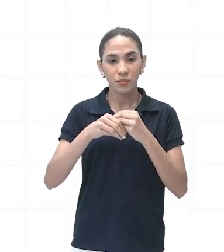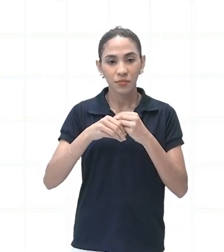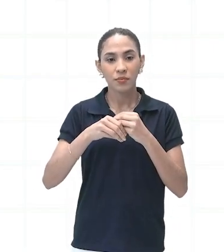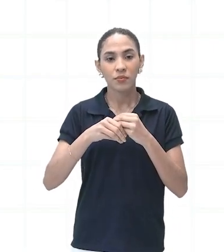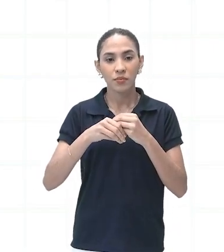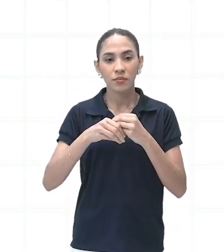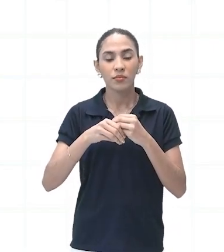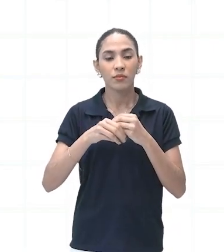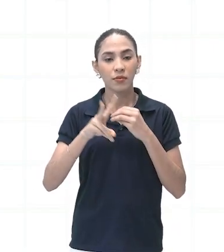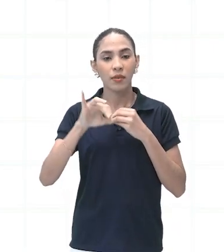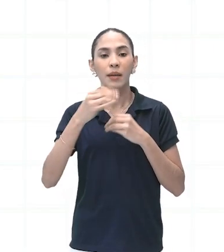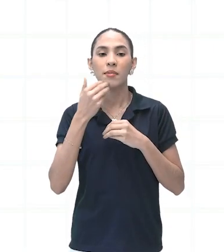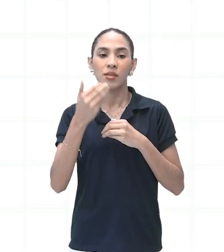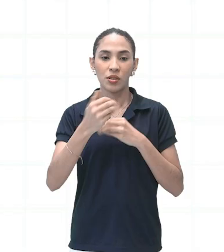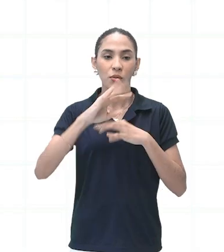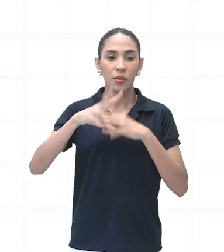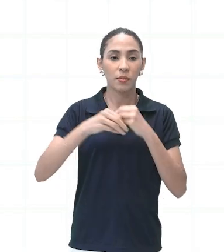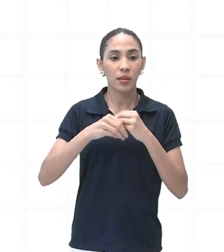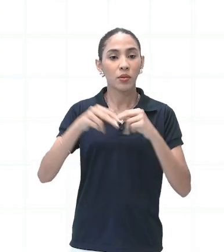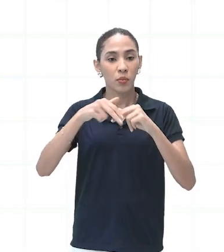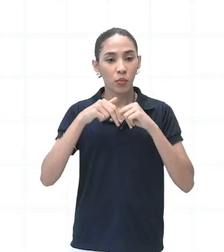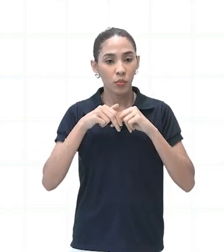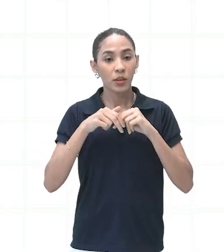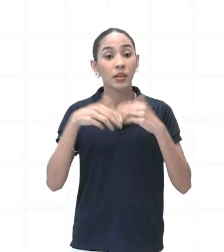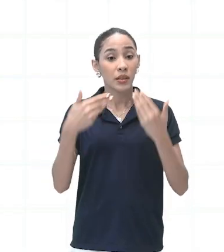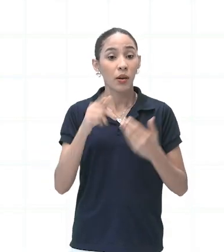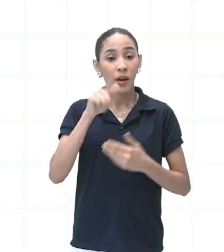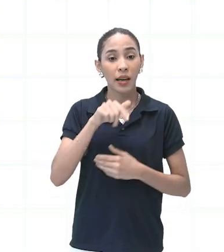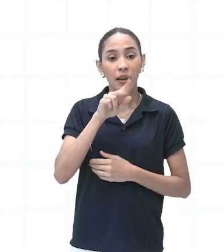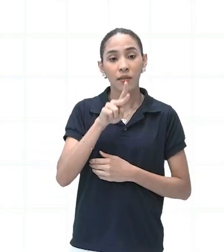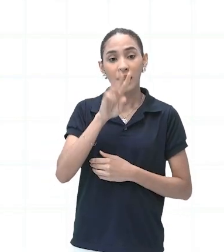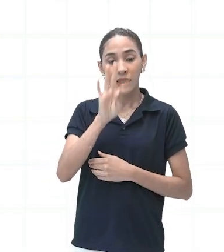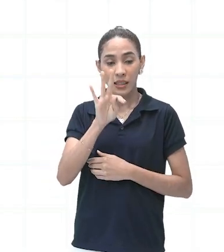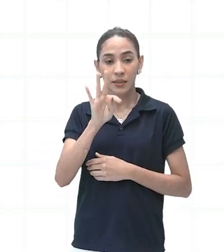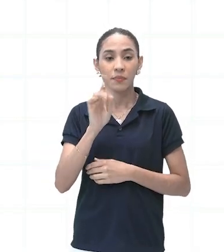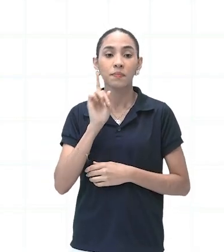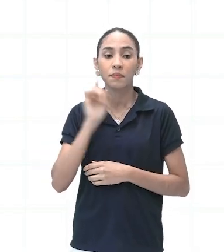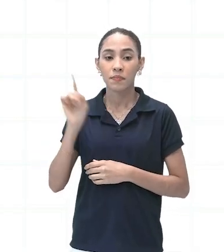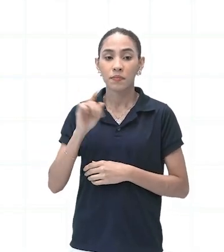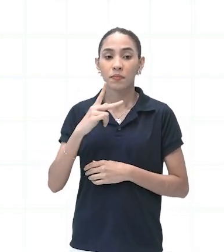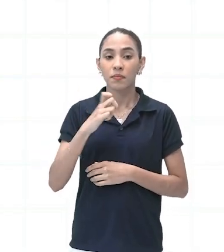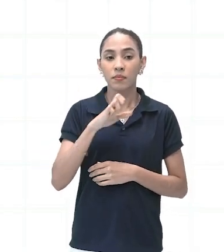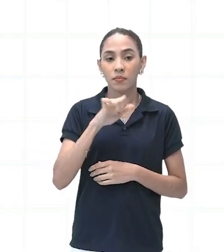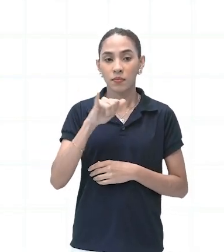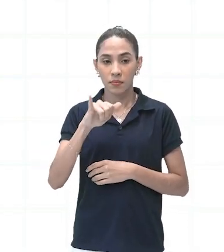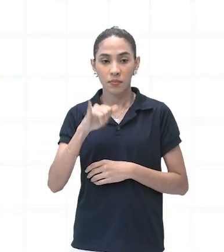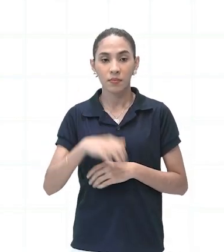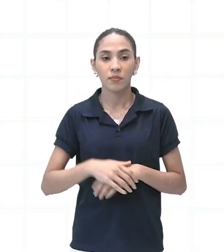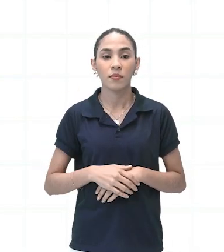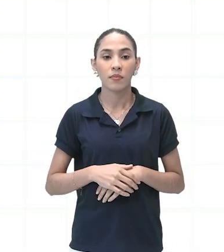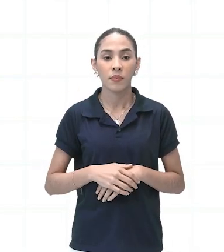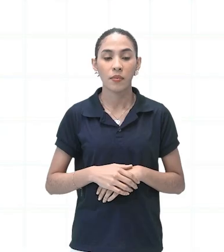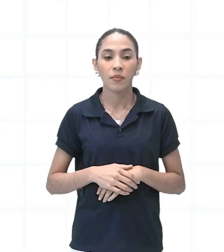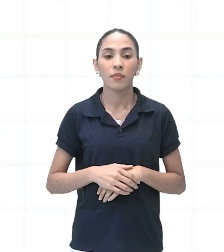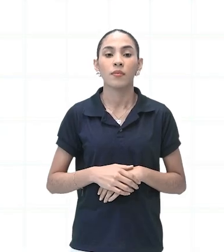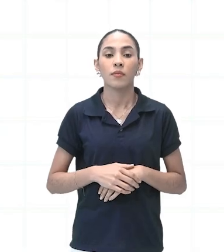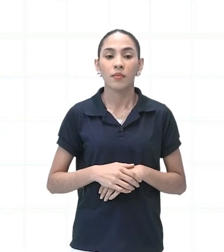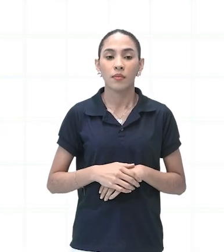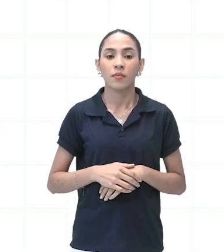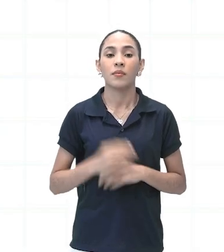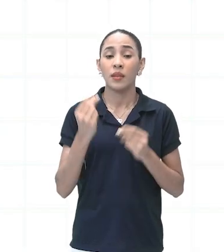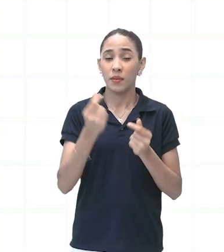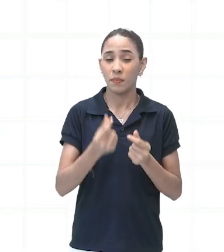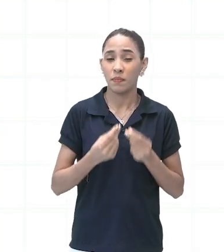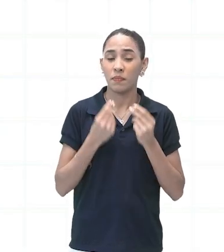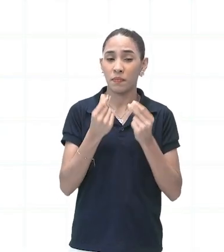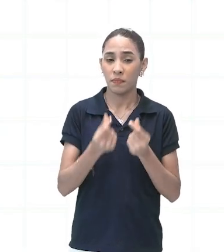justamente complementações. Então, é um verbo transitivo. Então, eu passei muito tempo.